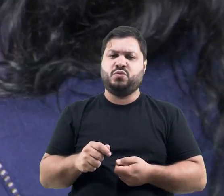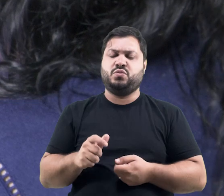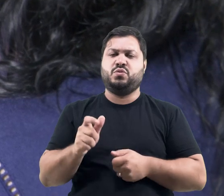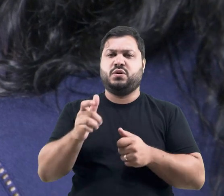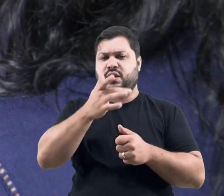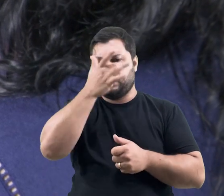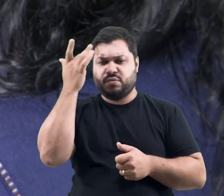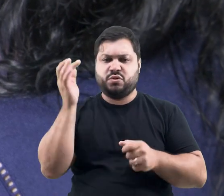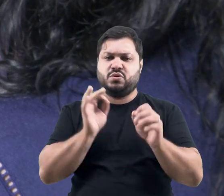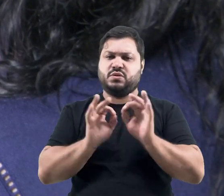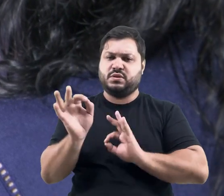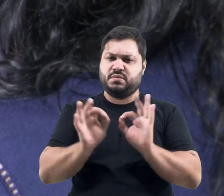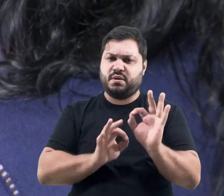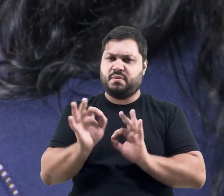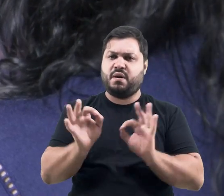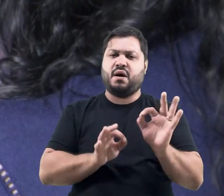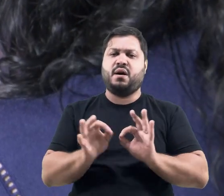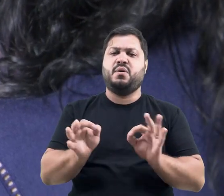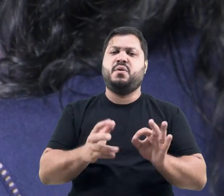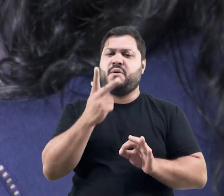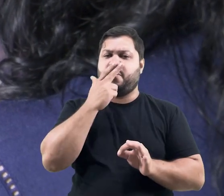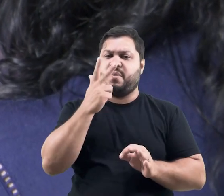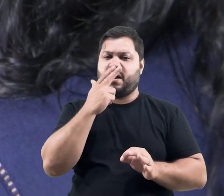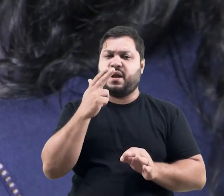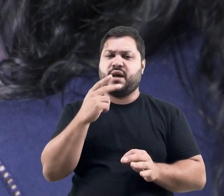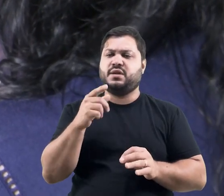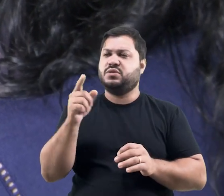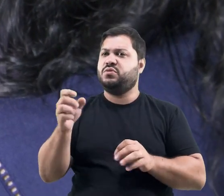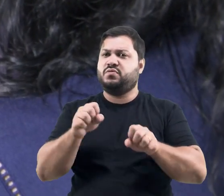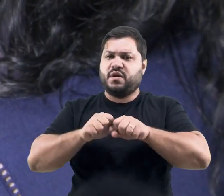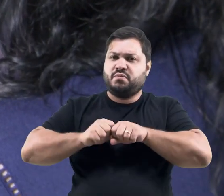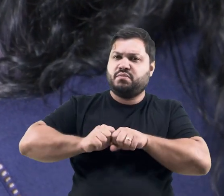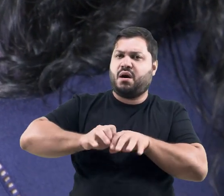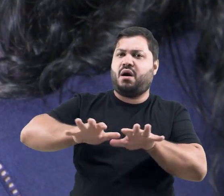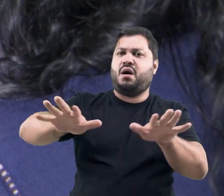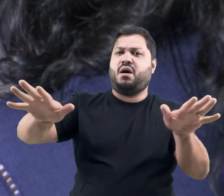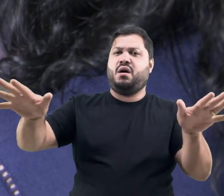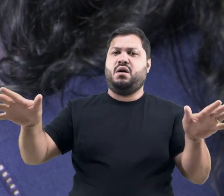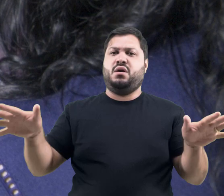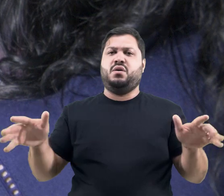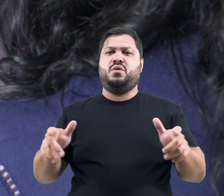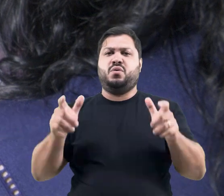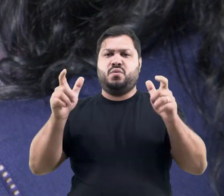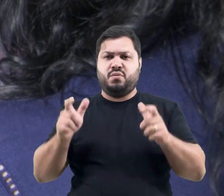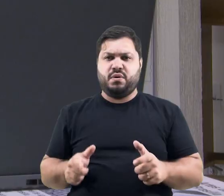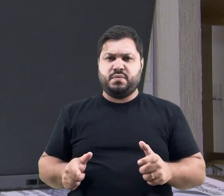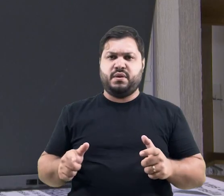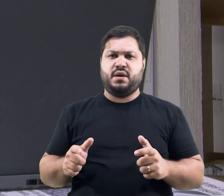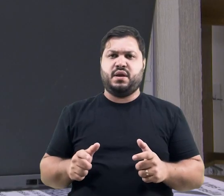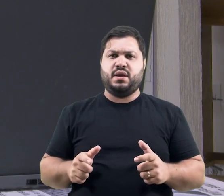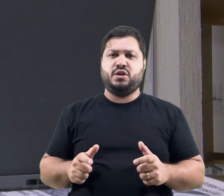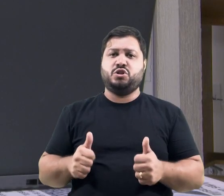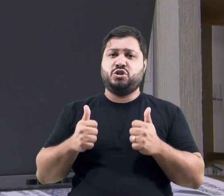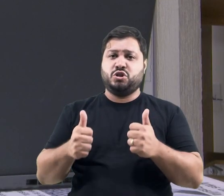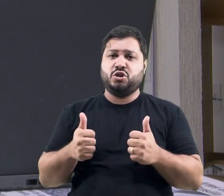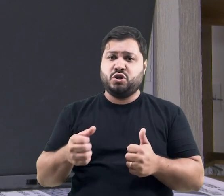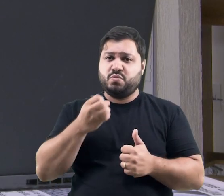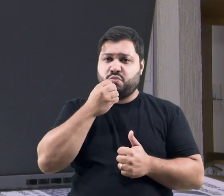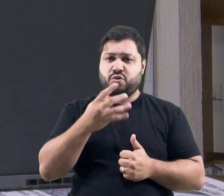mundo onde as pessoas se preparam, é como se fosse assim, um vai contagiando o outro. É um